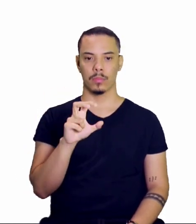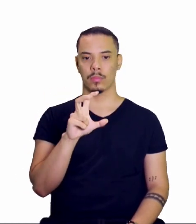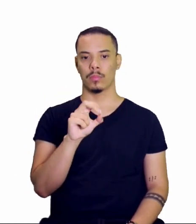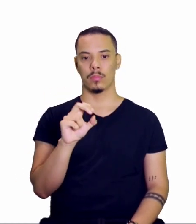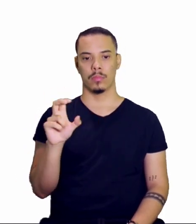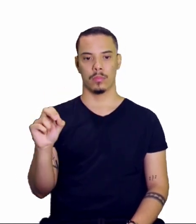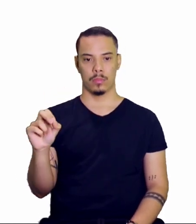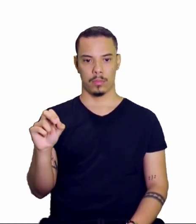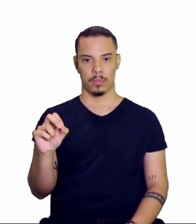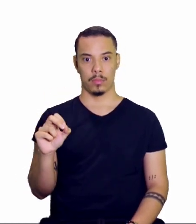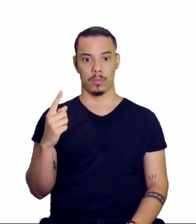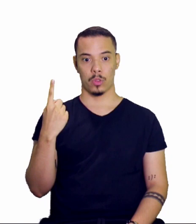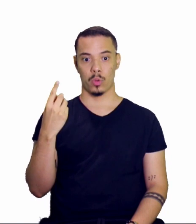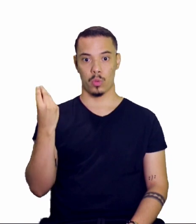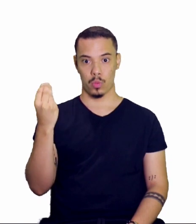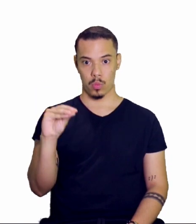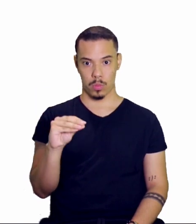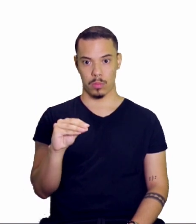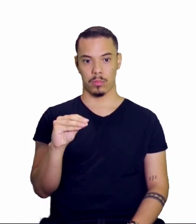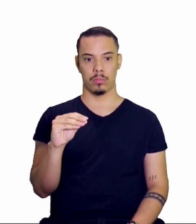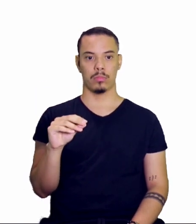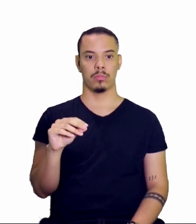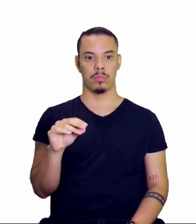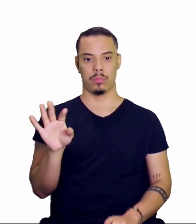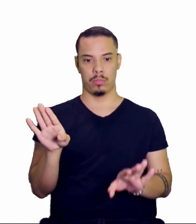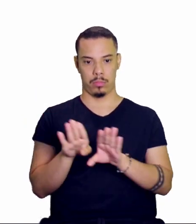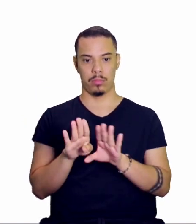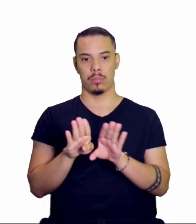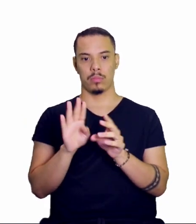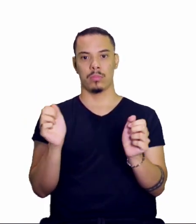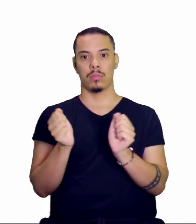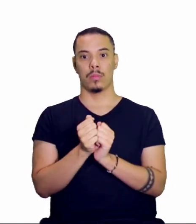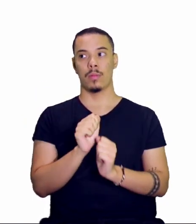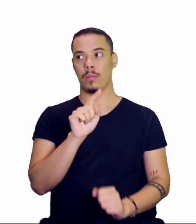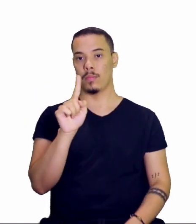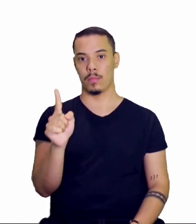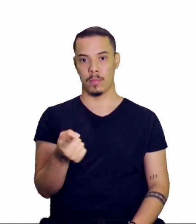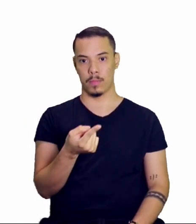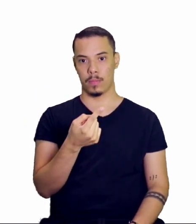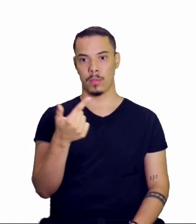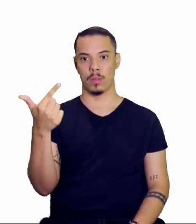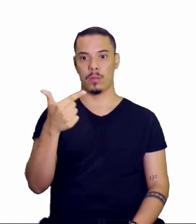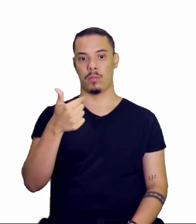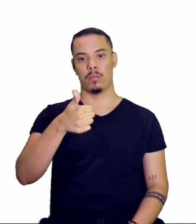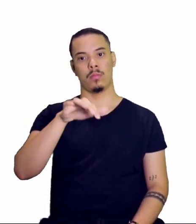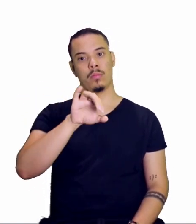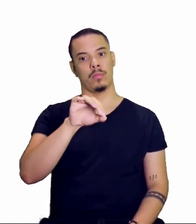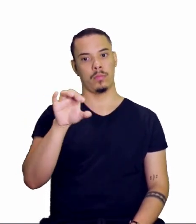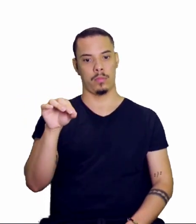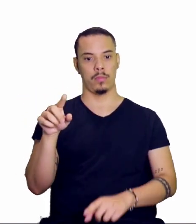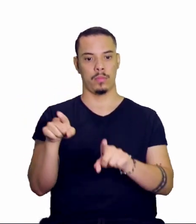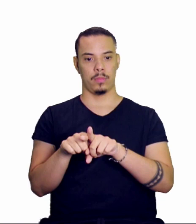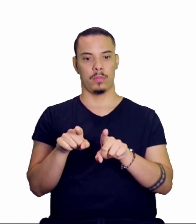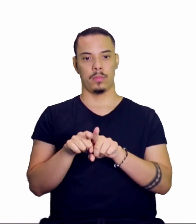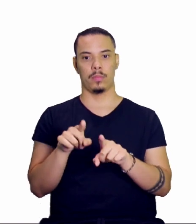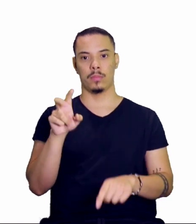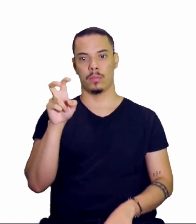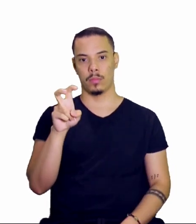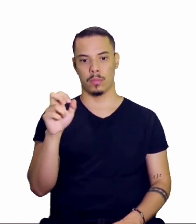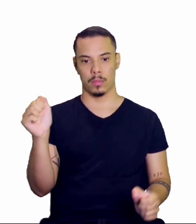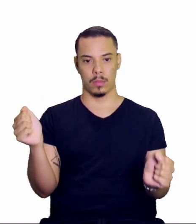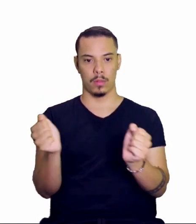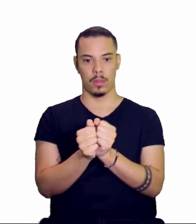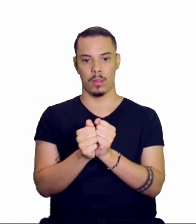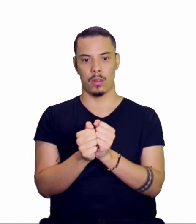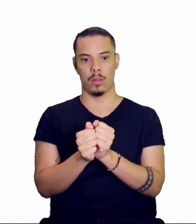né? Só colocar uma casinha ali, ó, multiplicou por 10, pronto. Ali multipliquei por 1000, o segundo por 100 E o terceiro por... O 5 soma embaixo